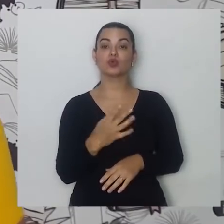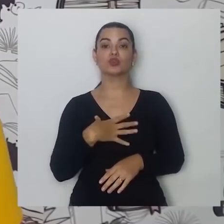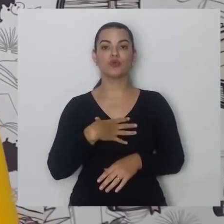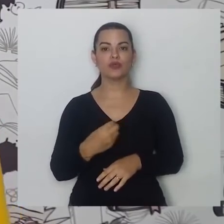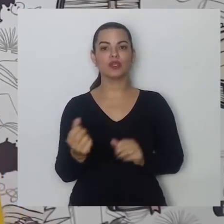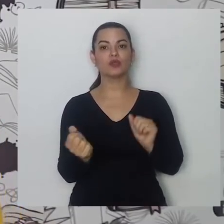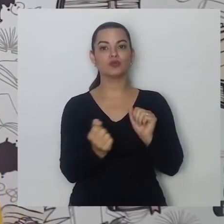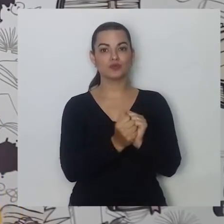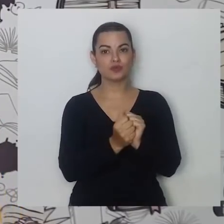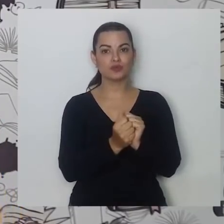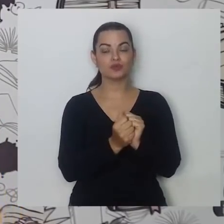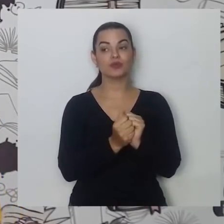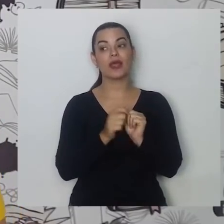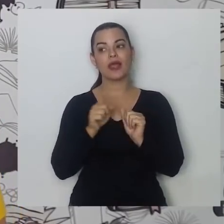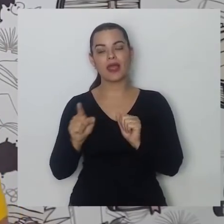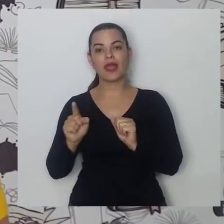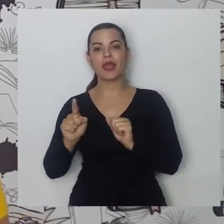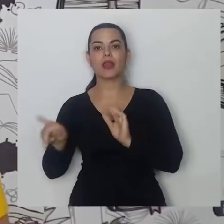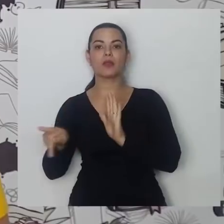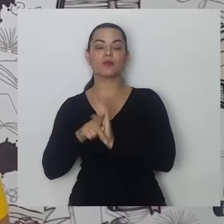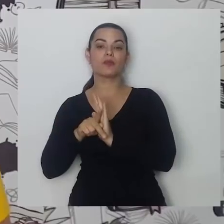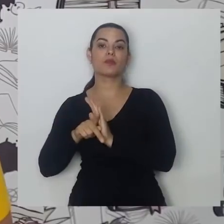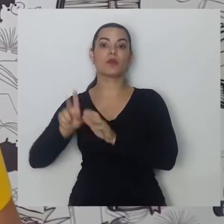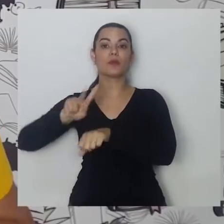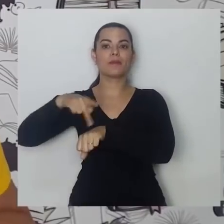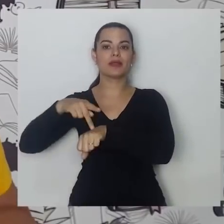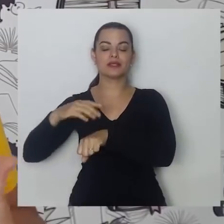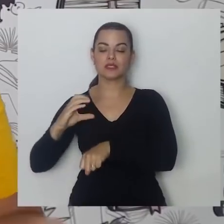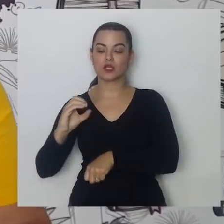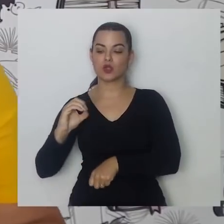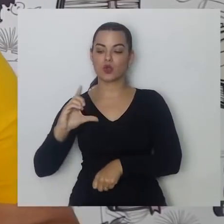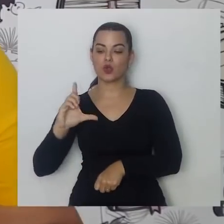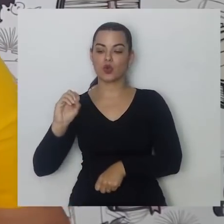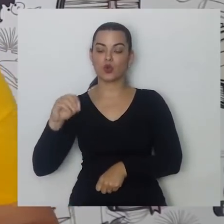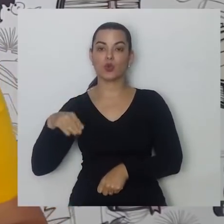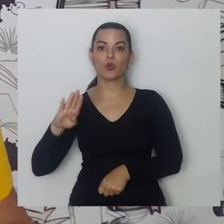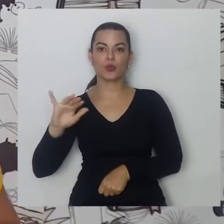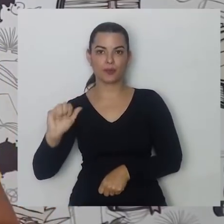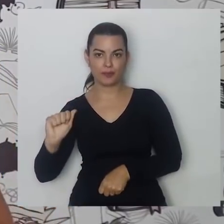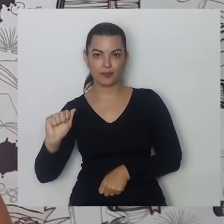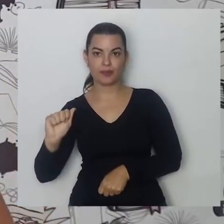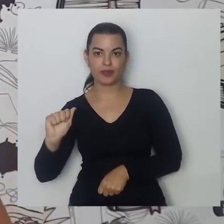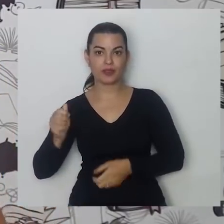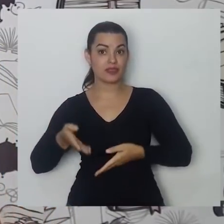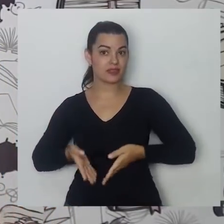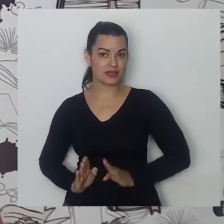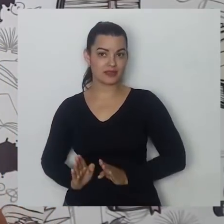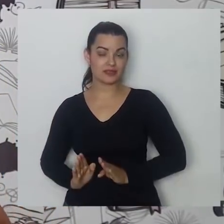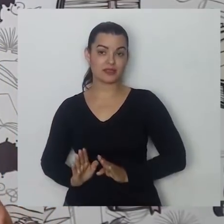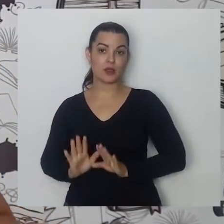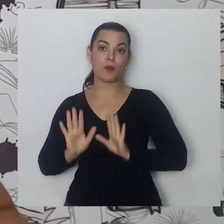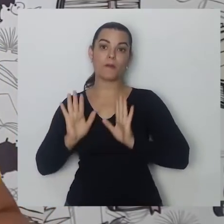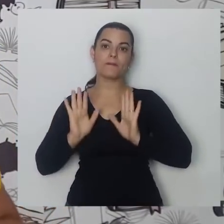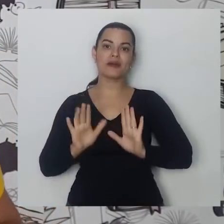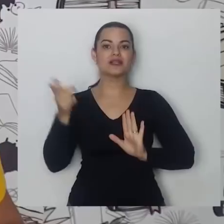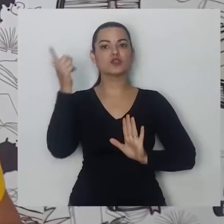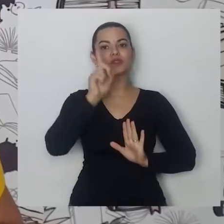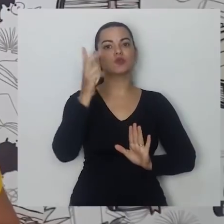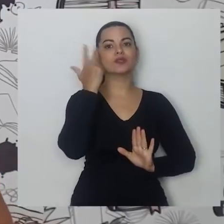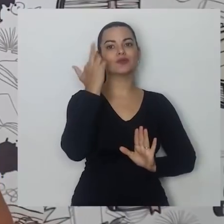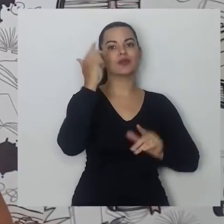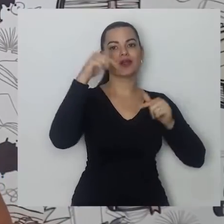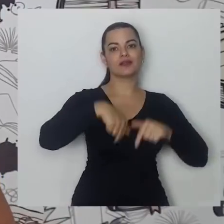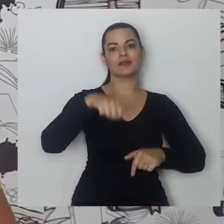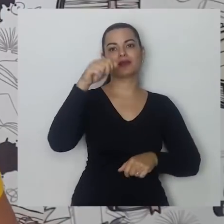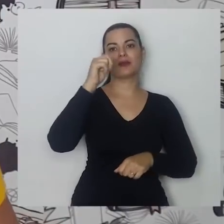ele também conseguiu se naturalizar brasileiro. E foi daí para frente que começou um verdadeiro caos